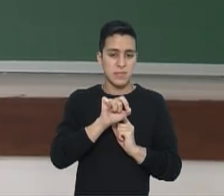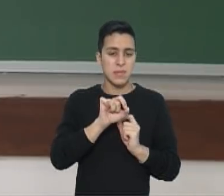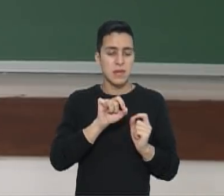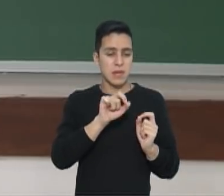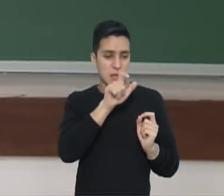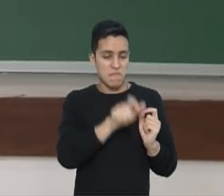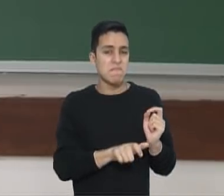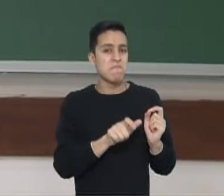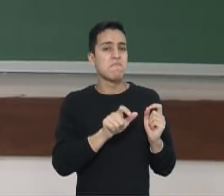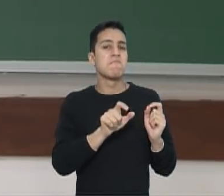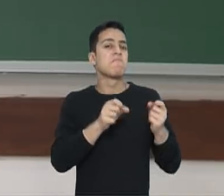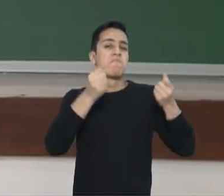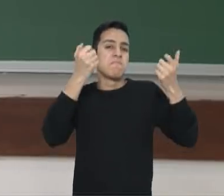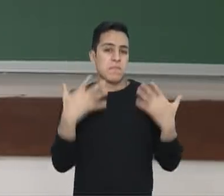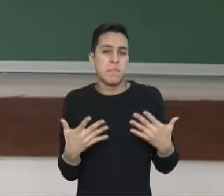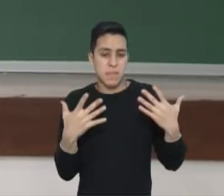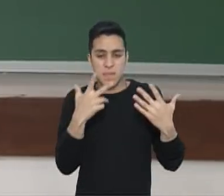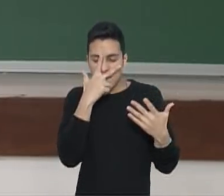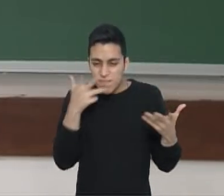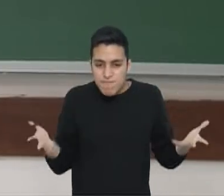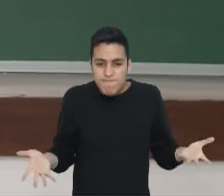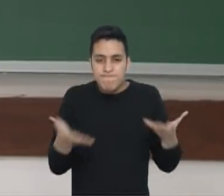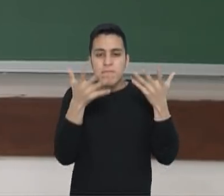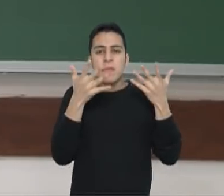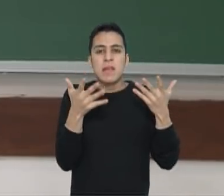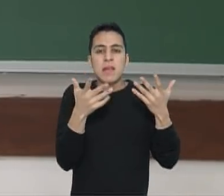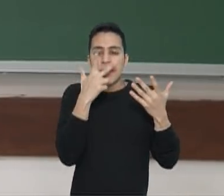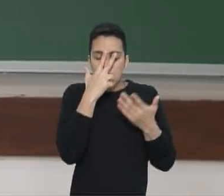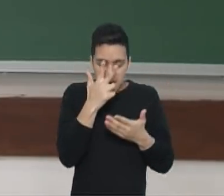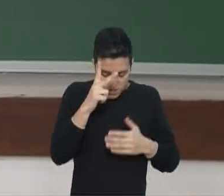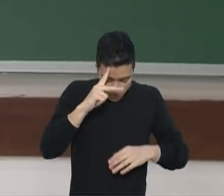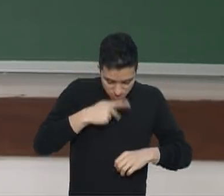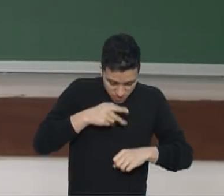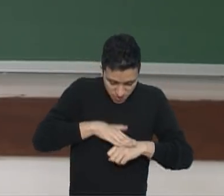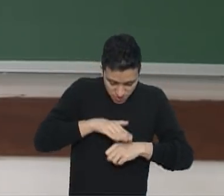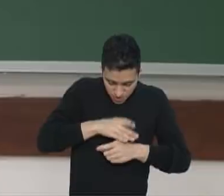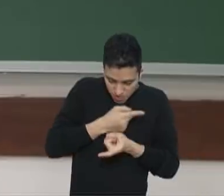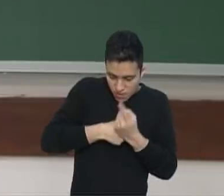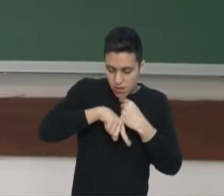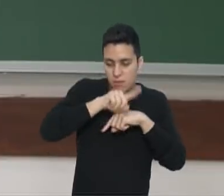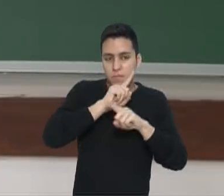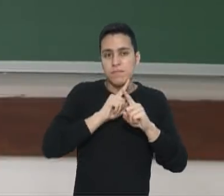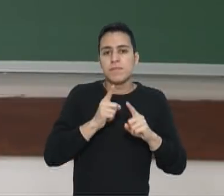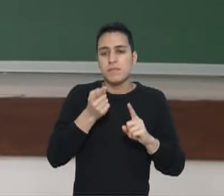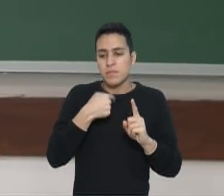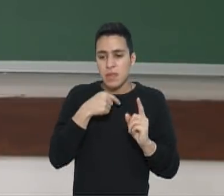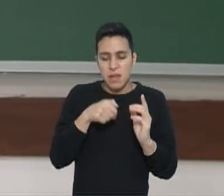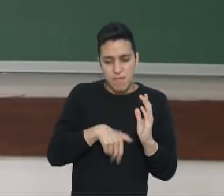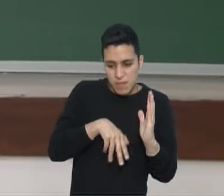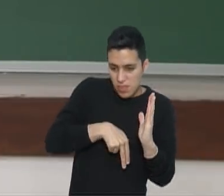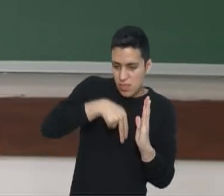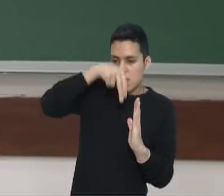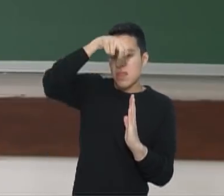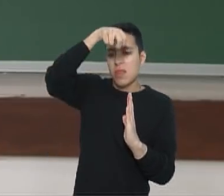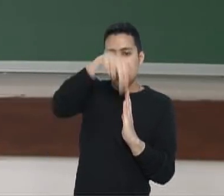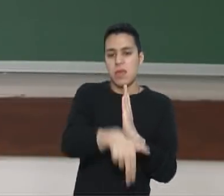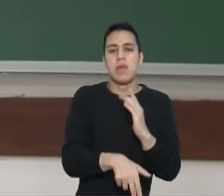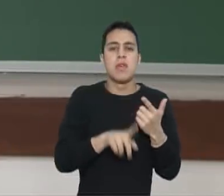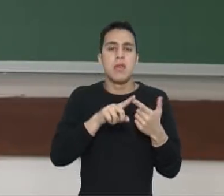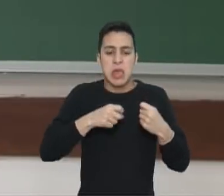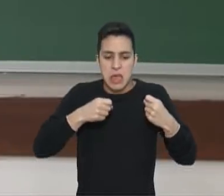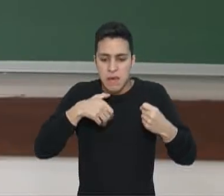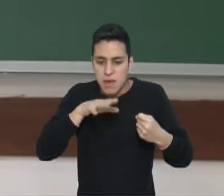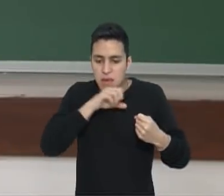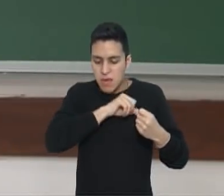Henri era que isso servisse como motivação para a autossuperação, Eu saltar mais alto do que saltava, correr